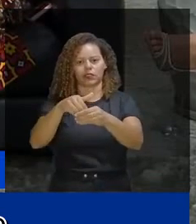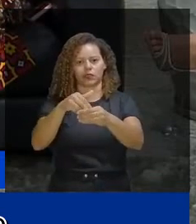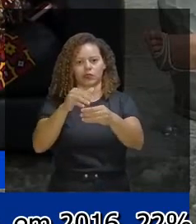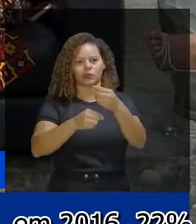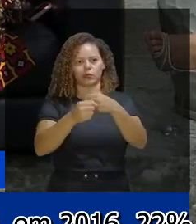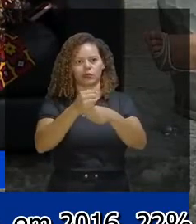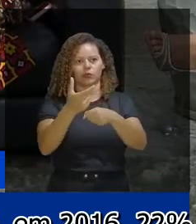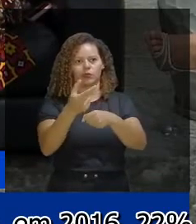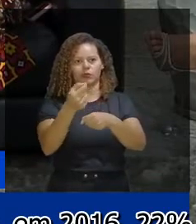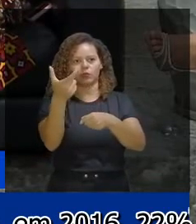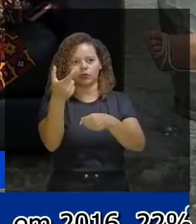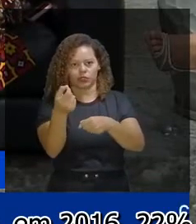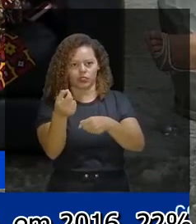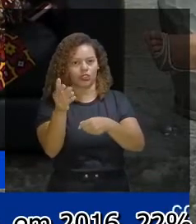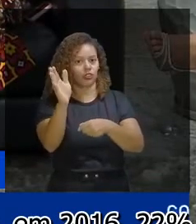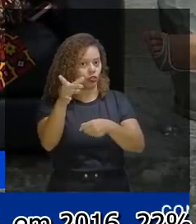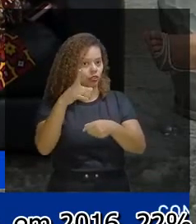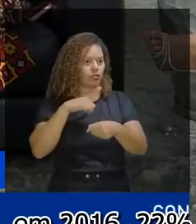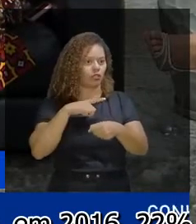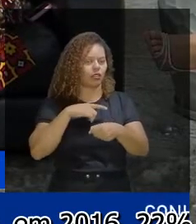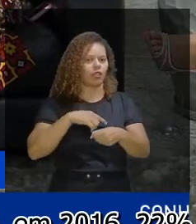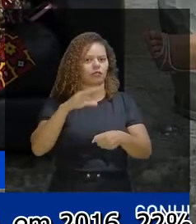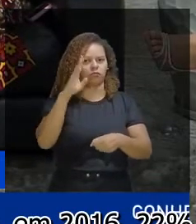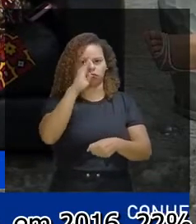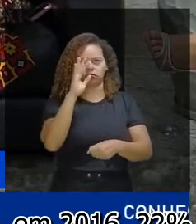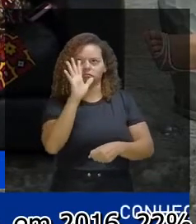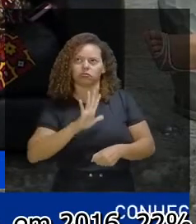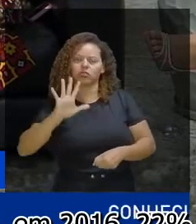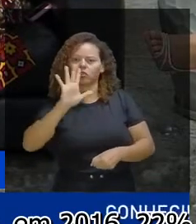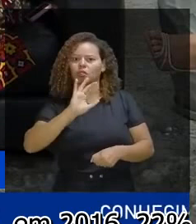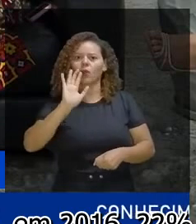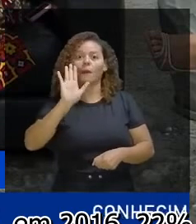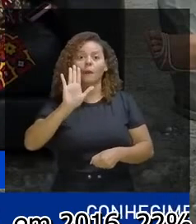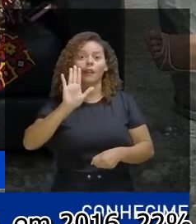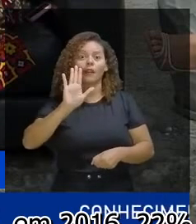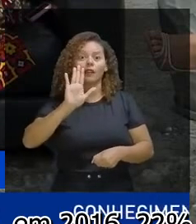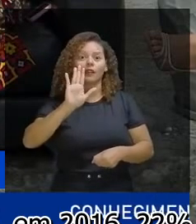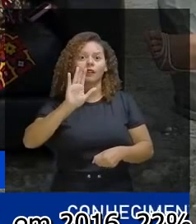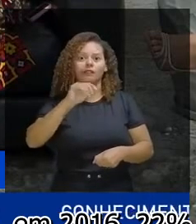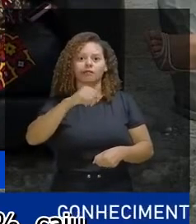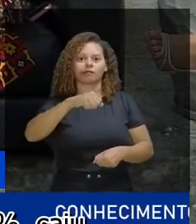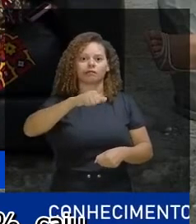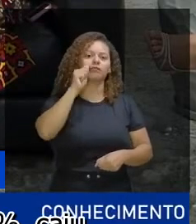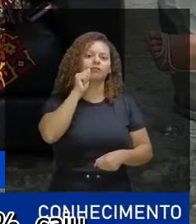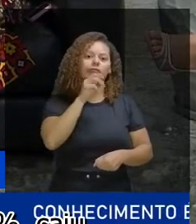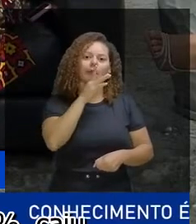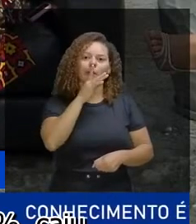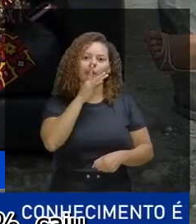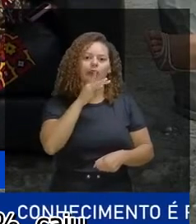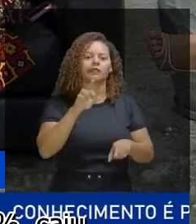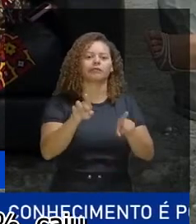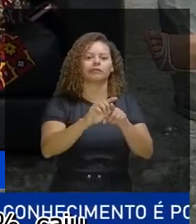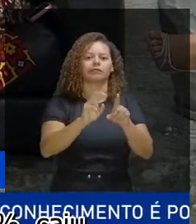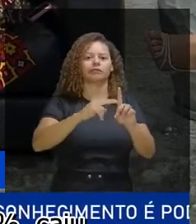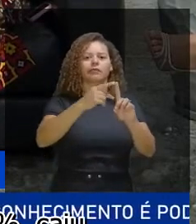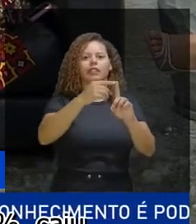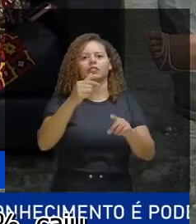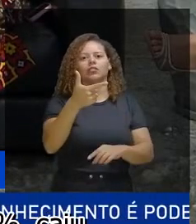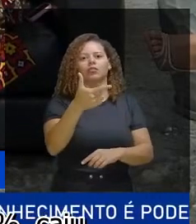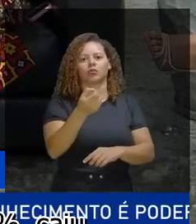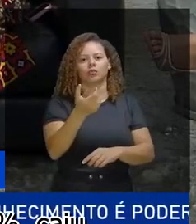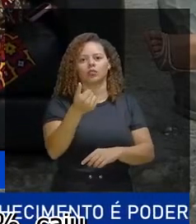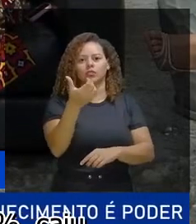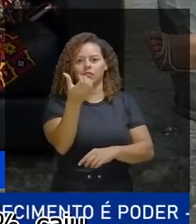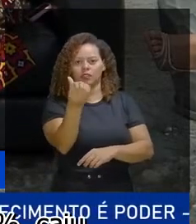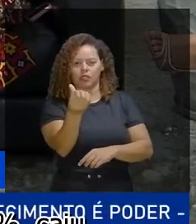não apenas no Brasil, mas no Amapá, que é muito mais preocupante, ficou acima da média nacional. No Amapá, em 2016,